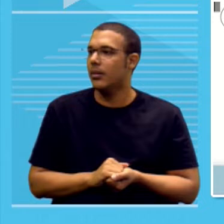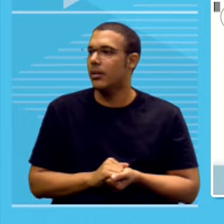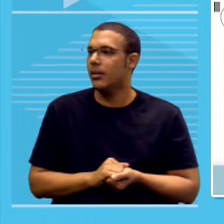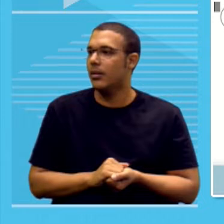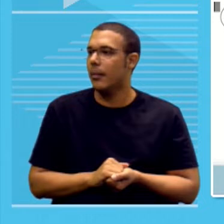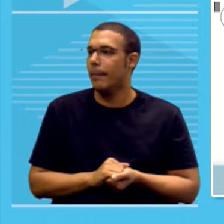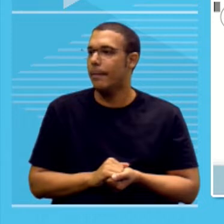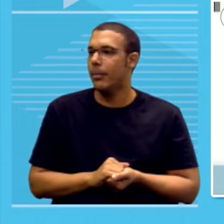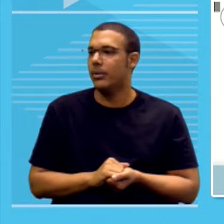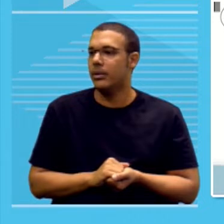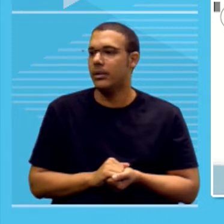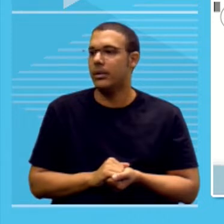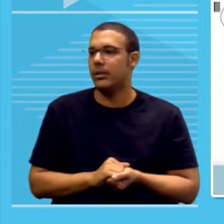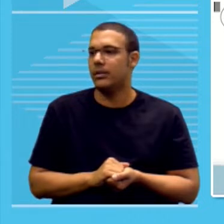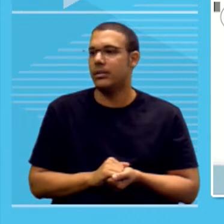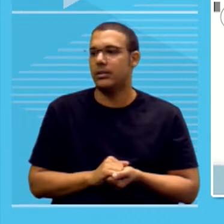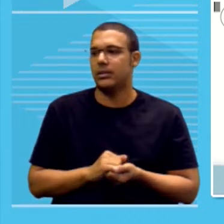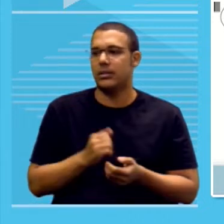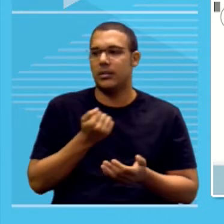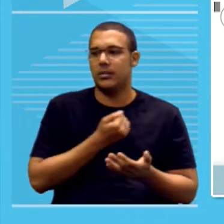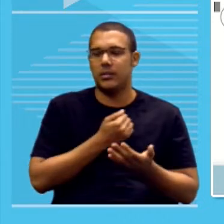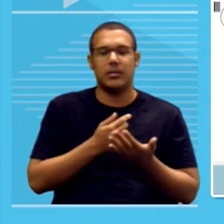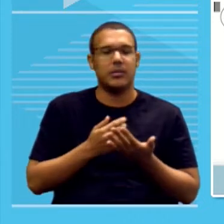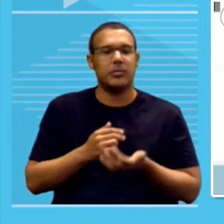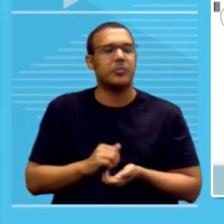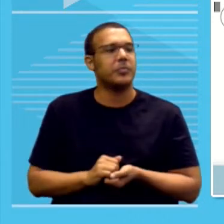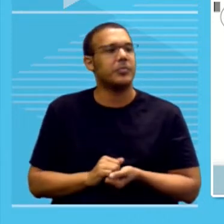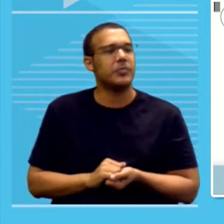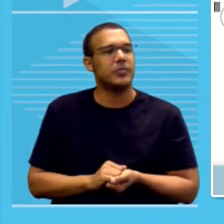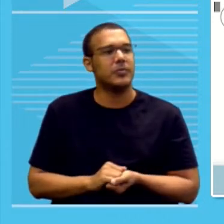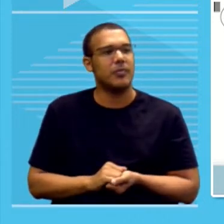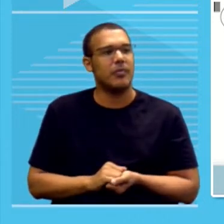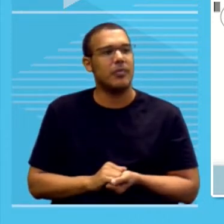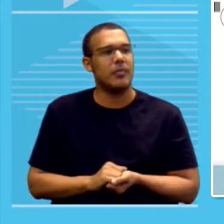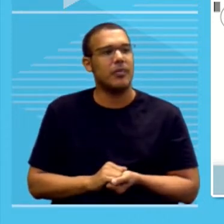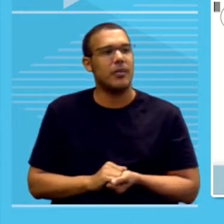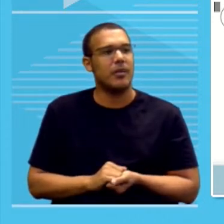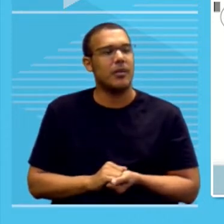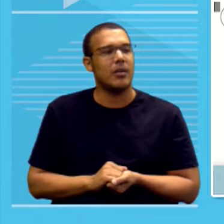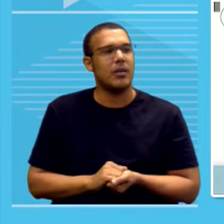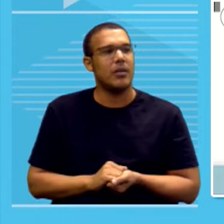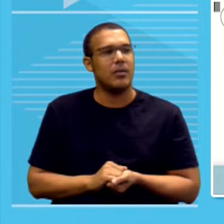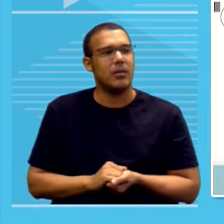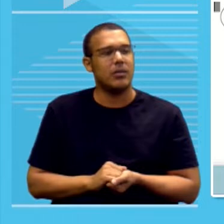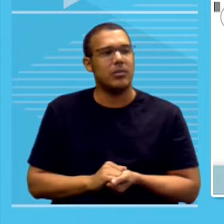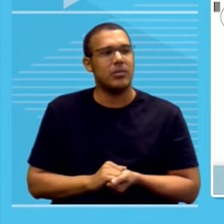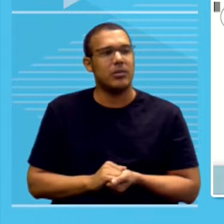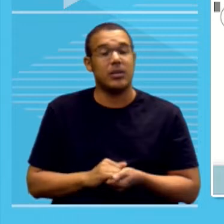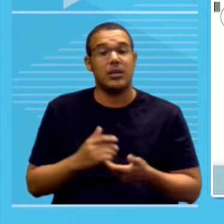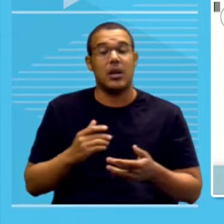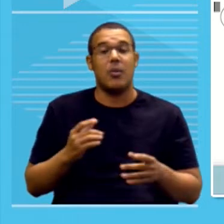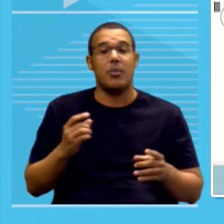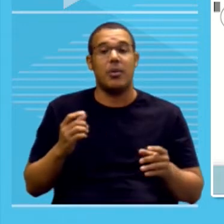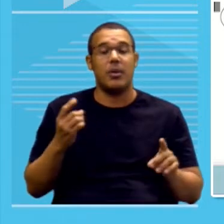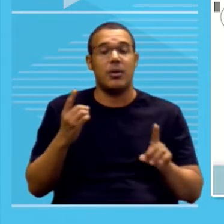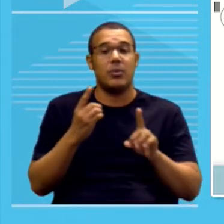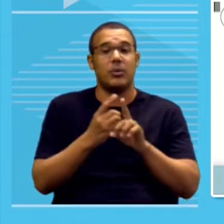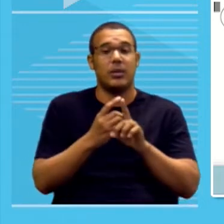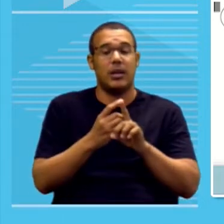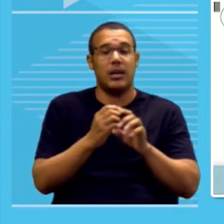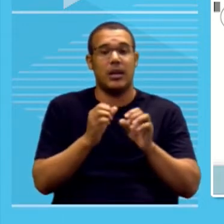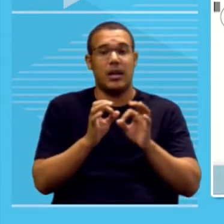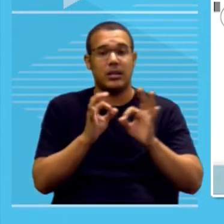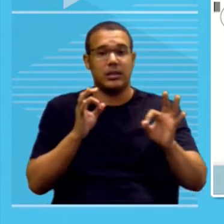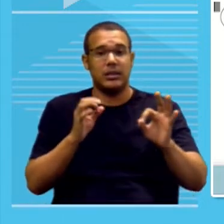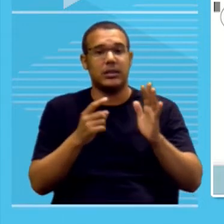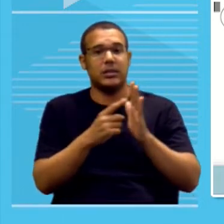ele já disse para gente que a distância do ar para o B vale 10 então eu sei que para calcular a distância entre dois pontos a gente